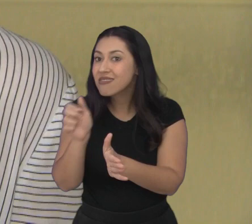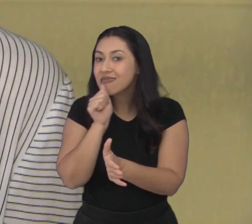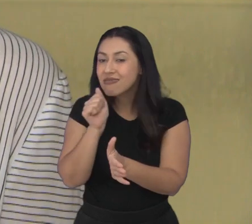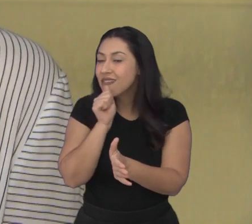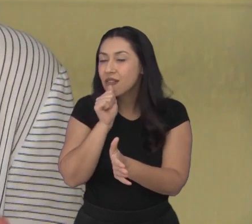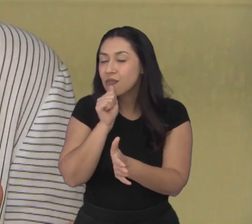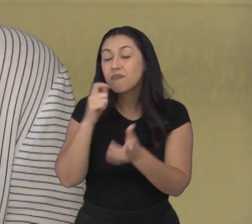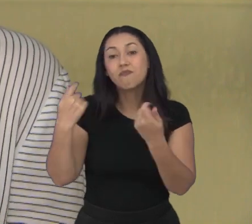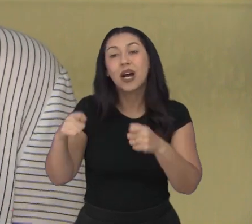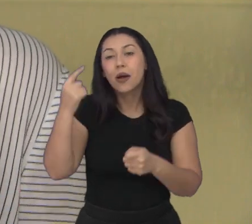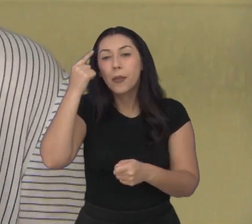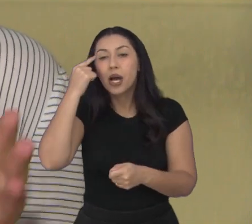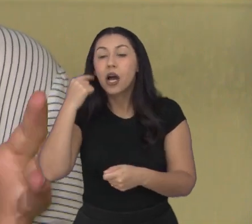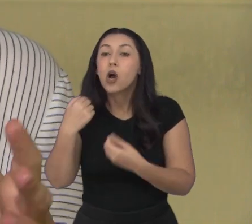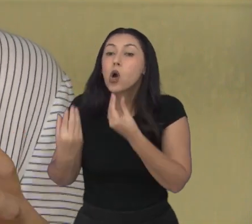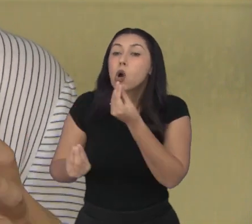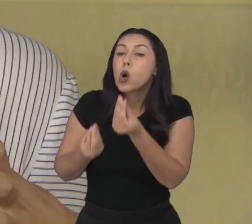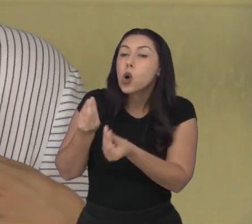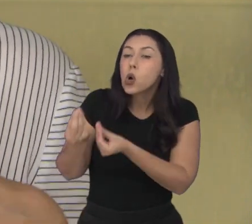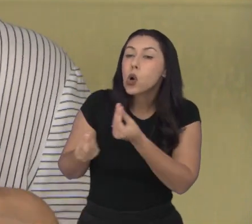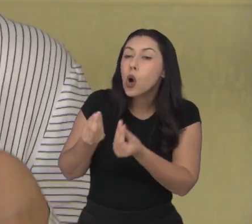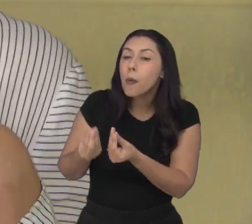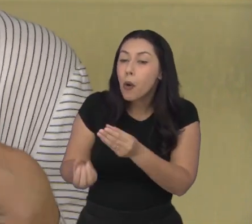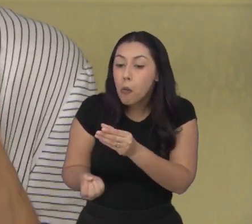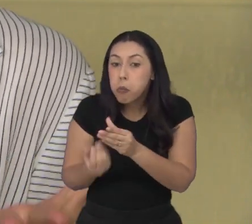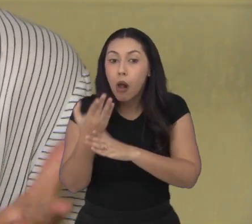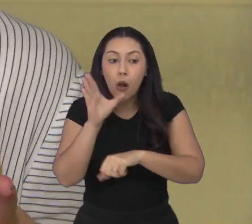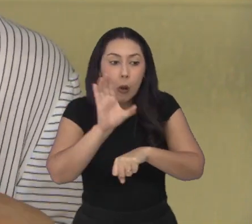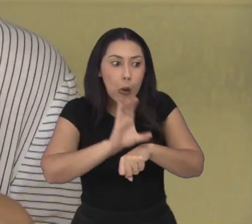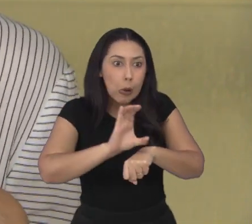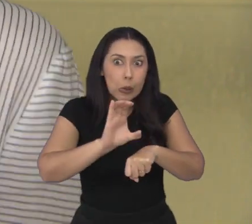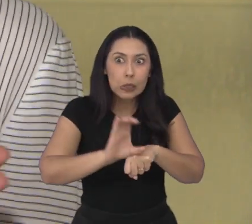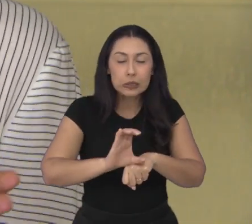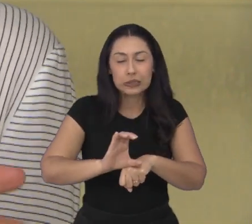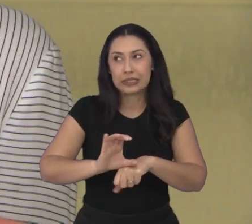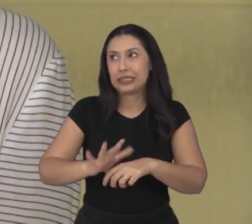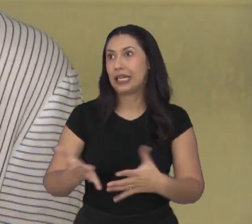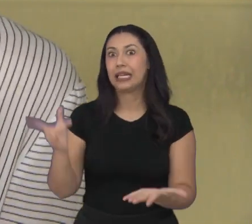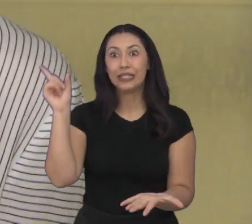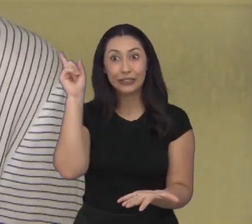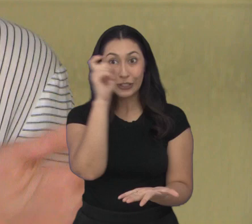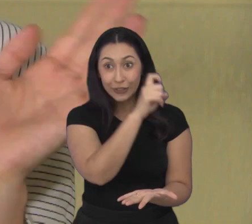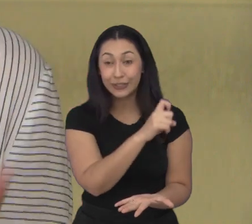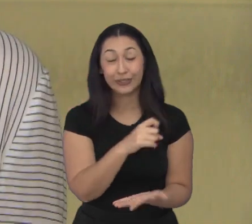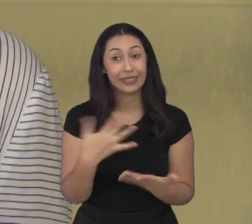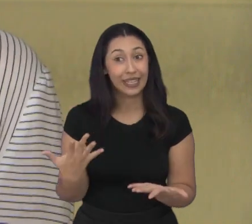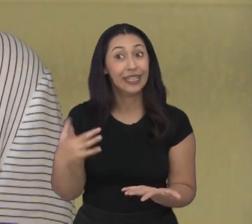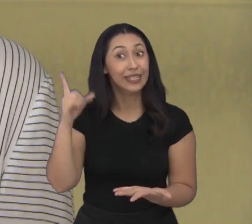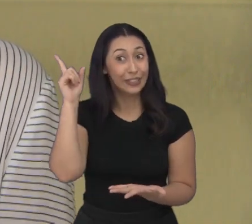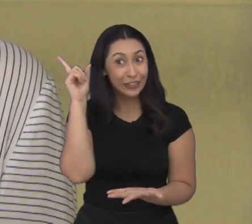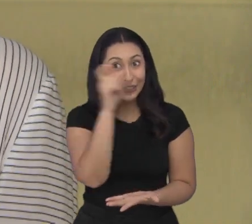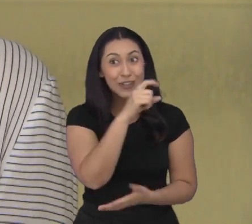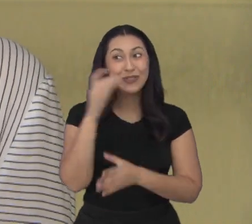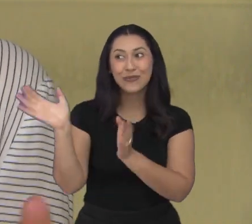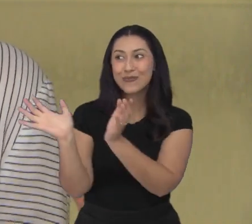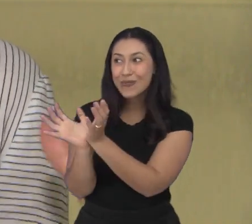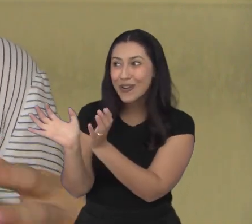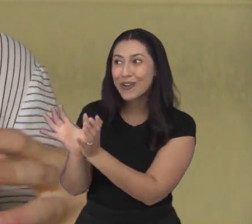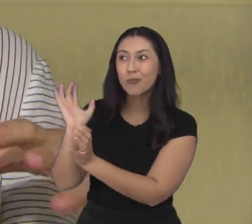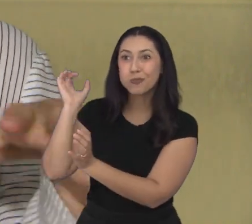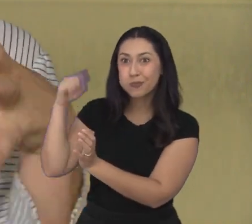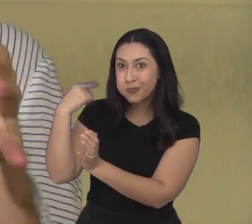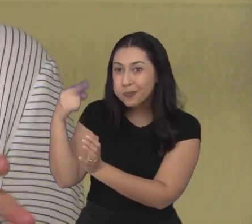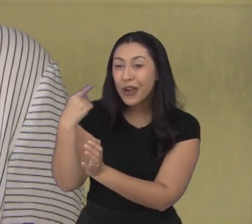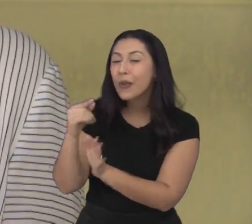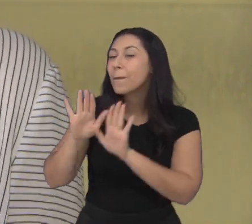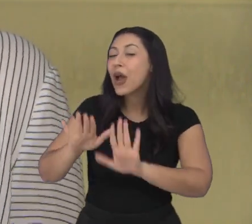a tudo. Então, é a gente pensar como a gente começa a fazer um código, que é uma situação muito complexa, boa sorte para a galera do direito,